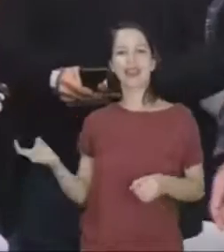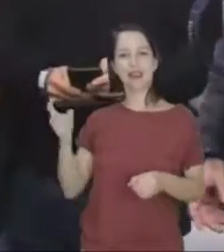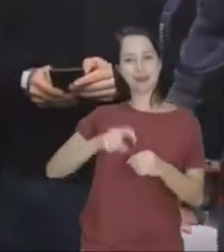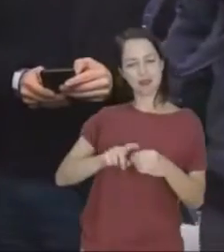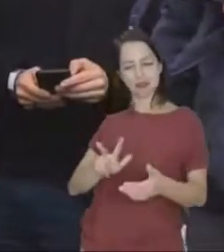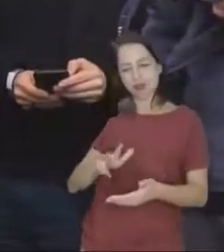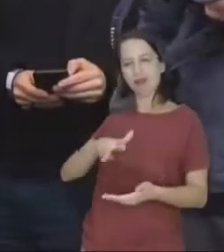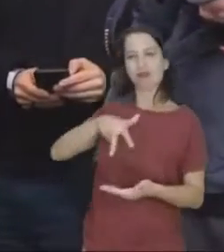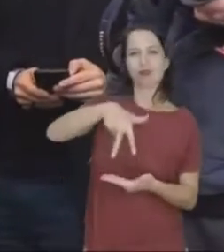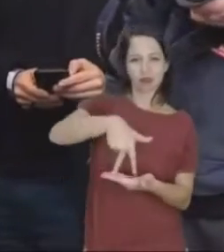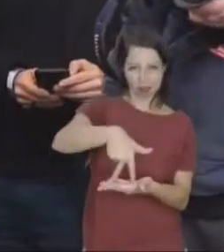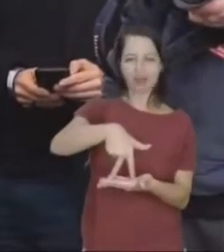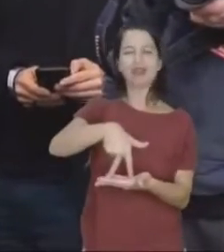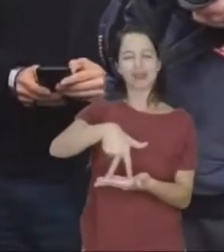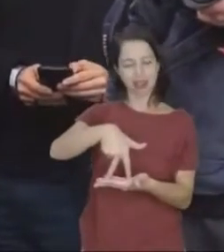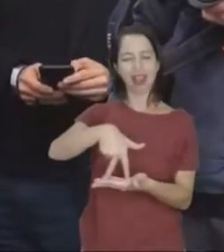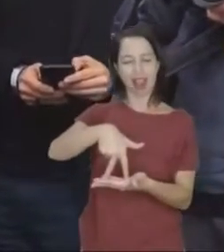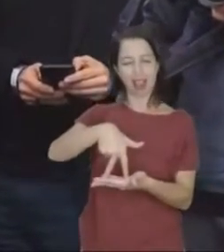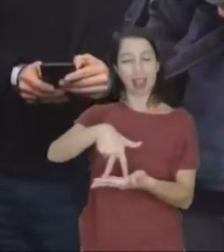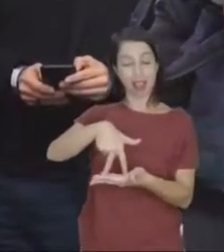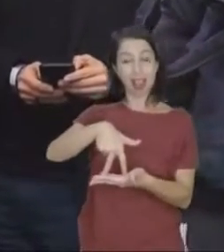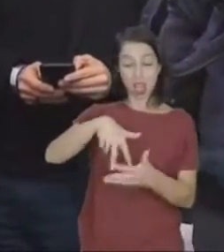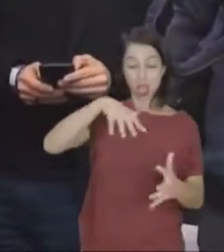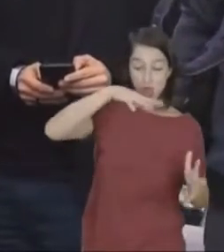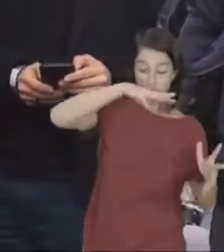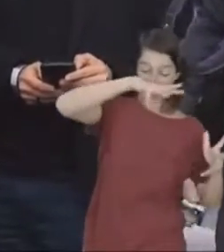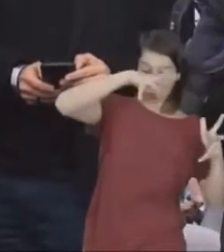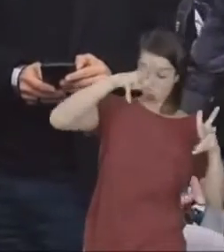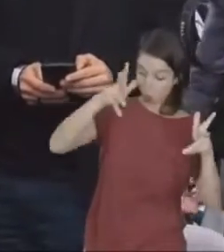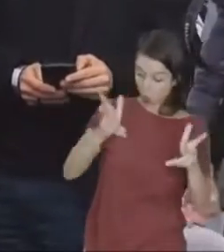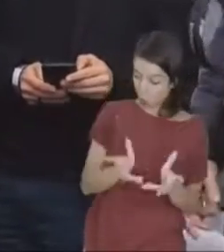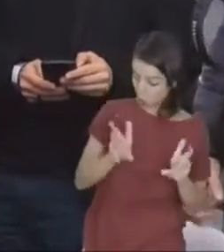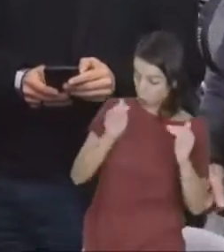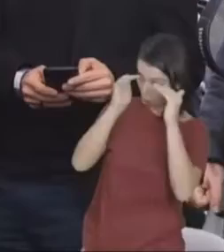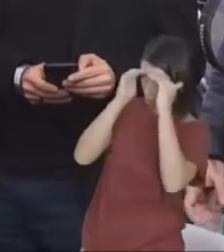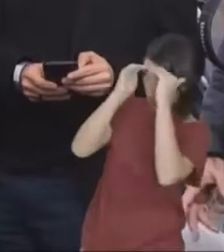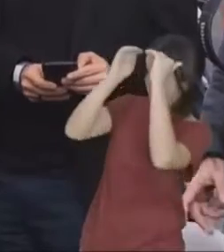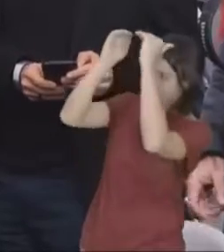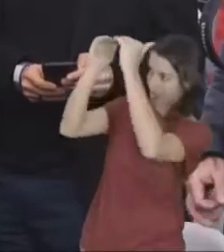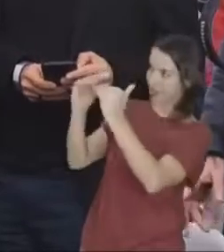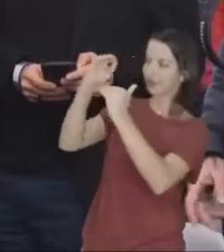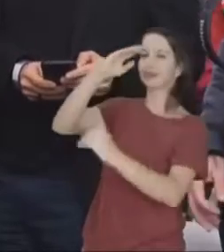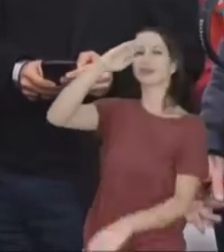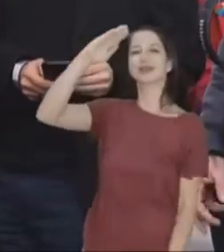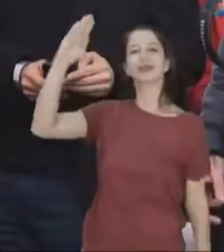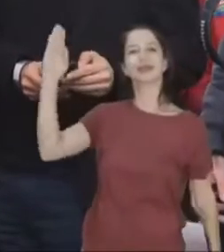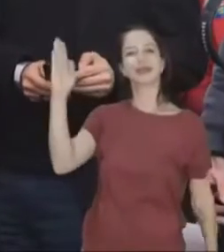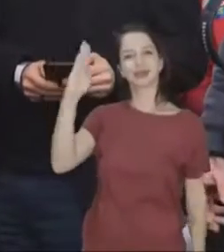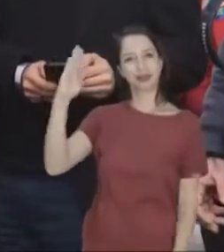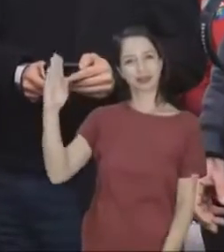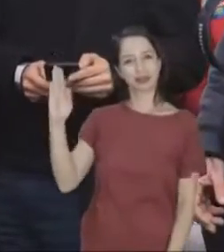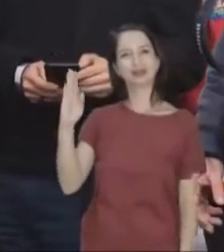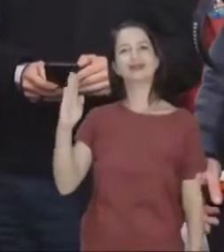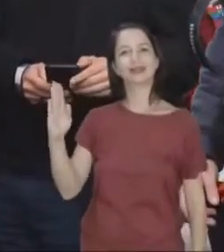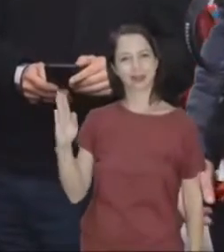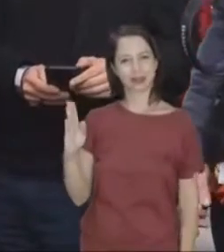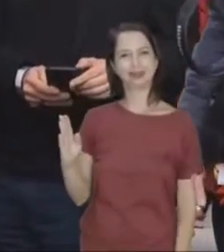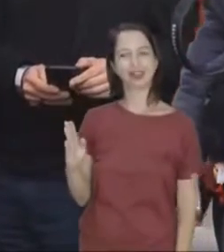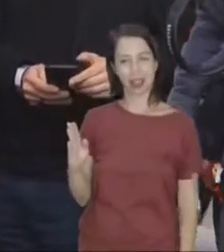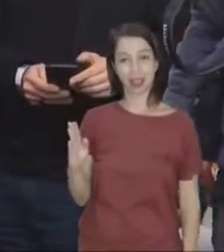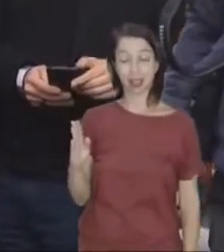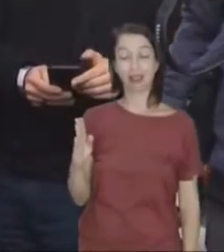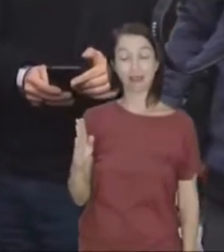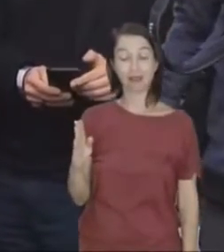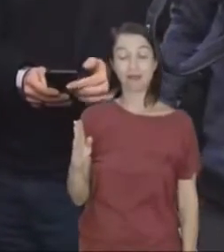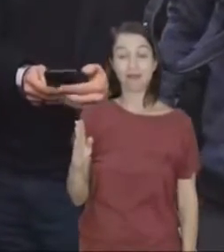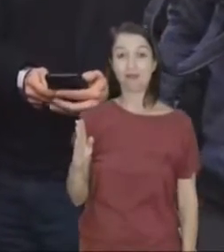Eu vou voltar para dizer alto e bom som. Eu tenho um profundo respeito pelos produtores rurais do agronegócio.